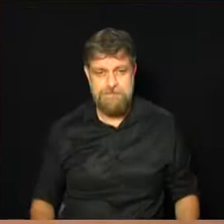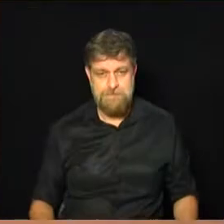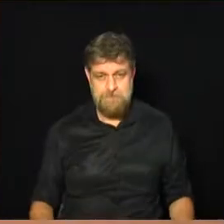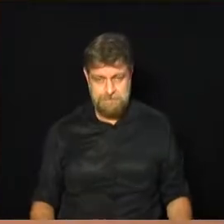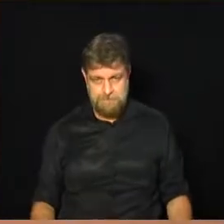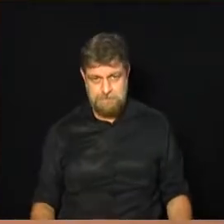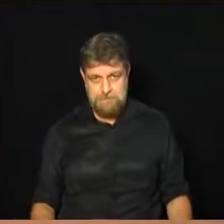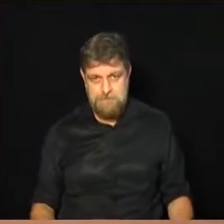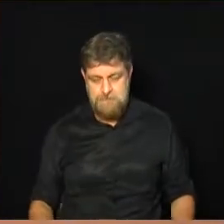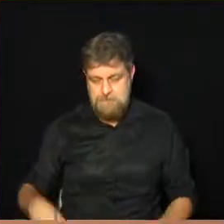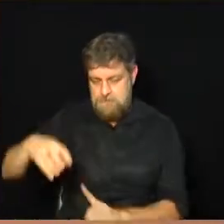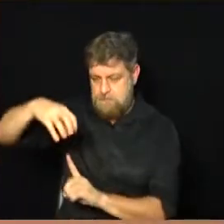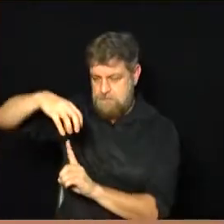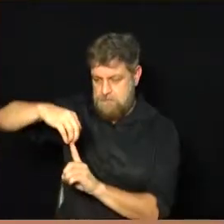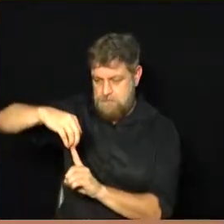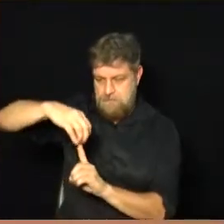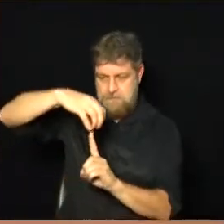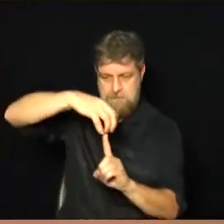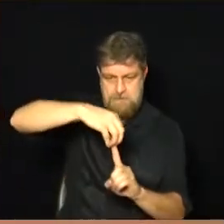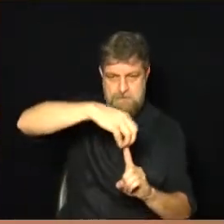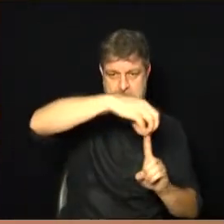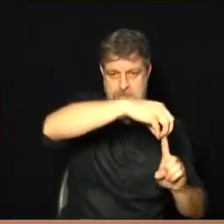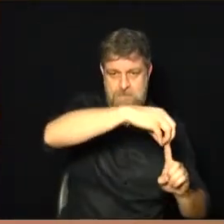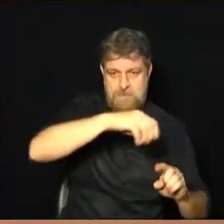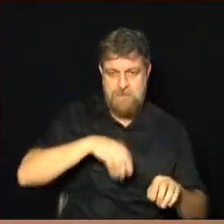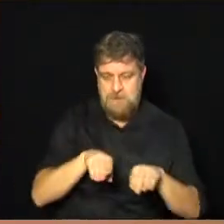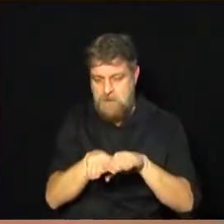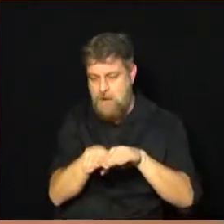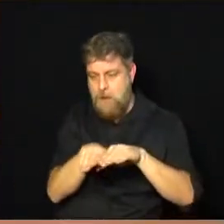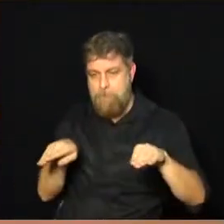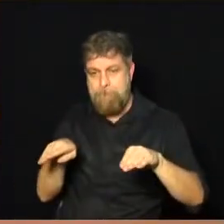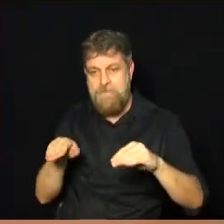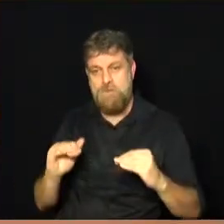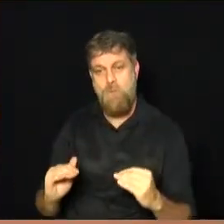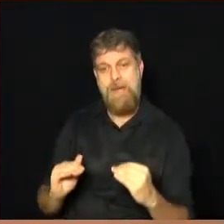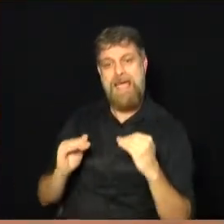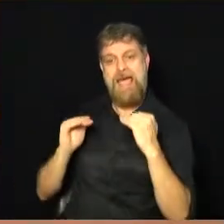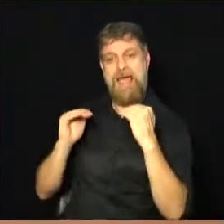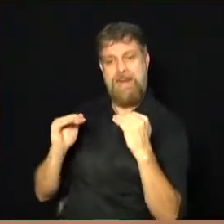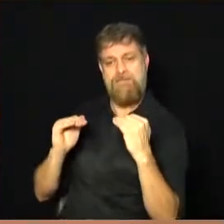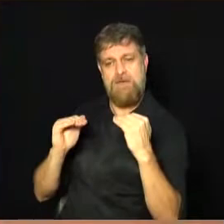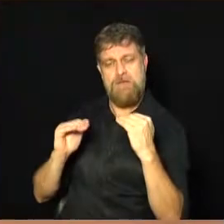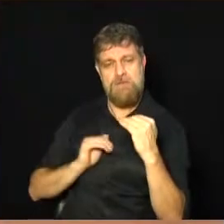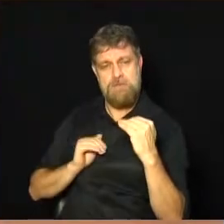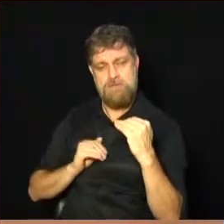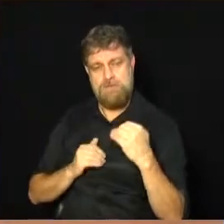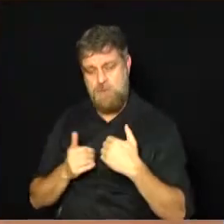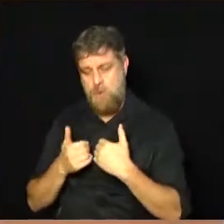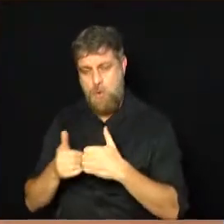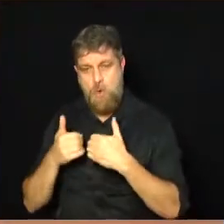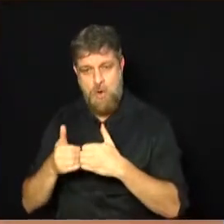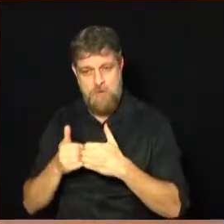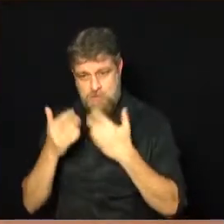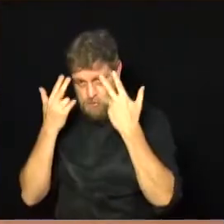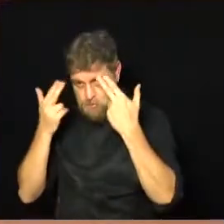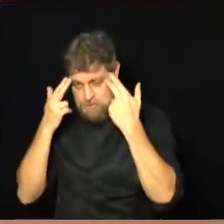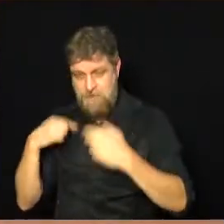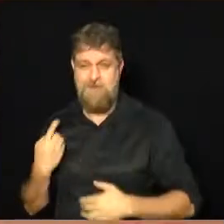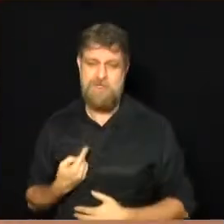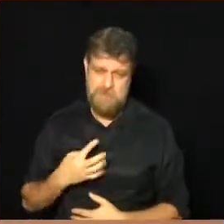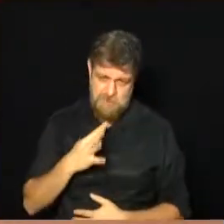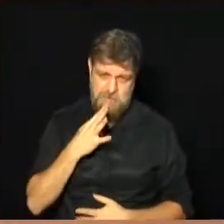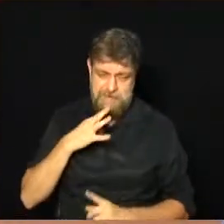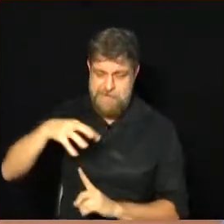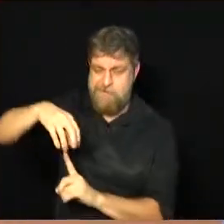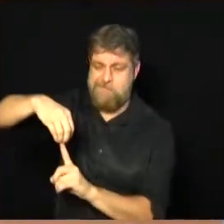as estações do sistema têm o chamado piso elevado. O sistema de ônibus convencional, todo mundo aqui sabe